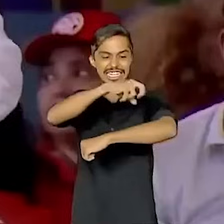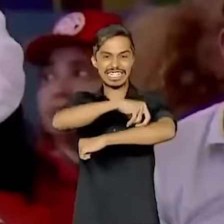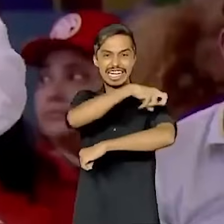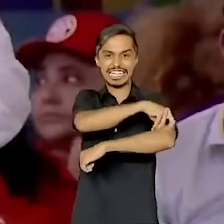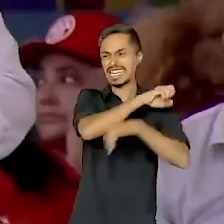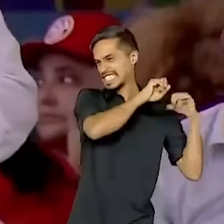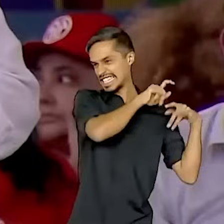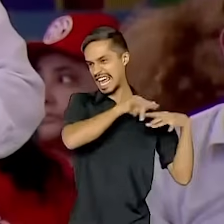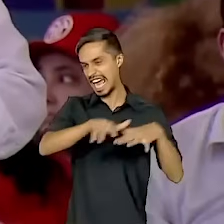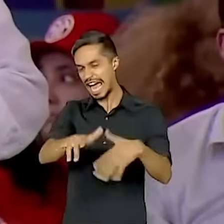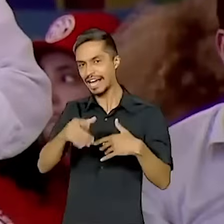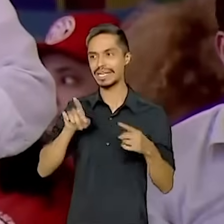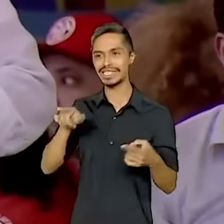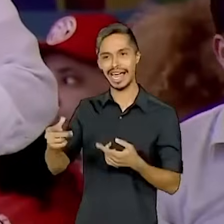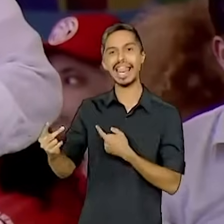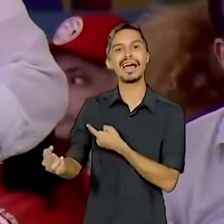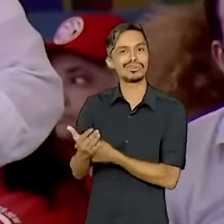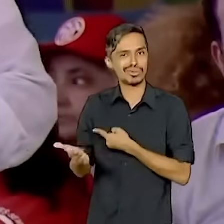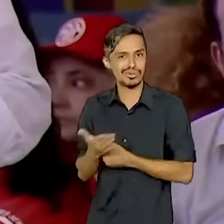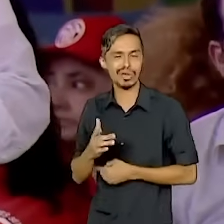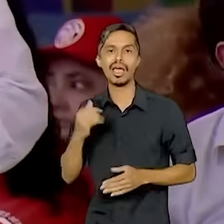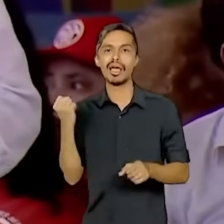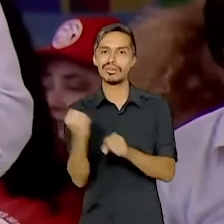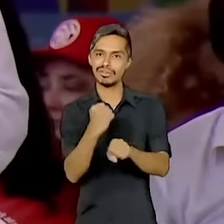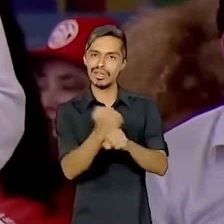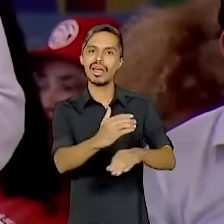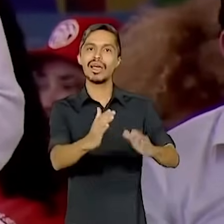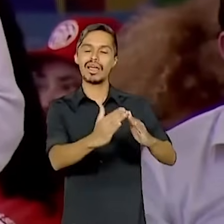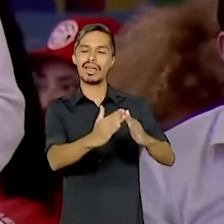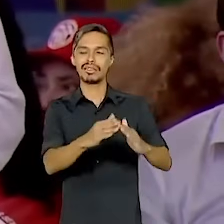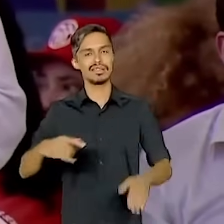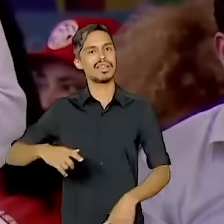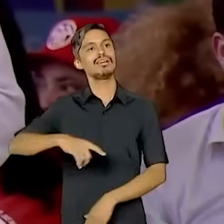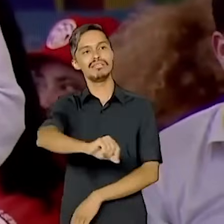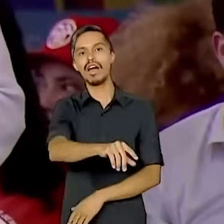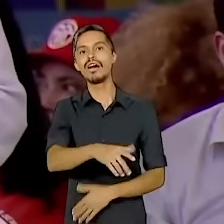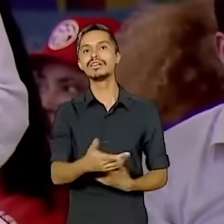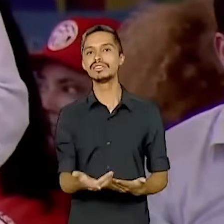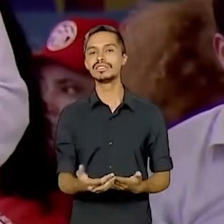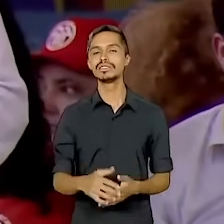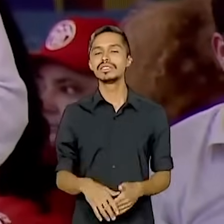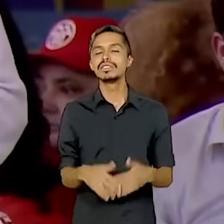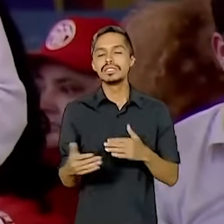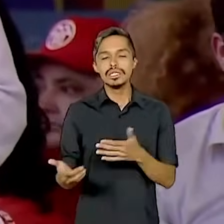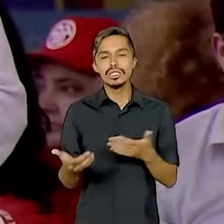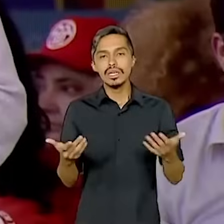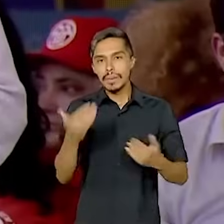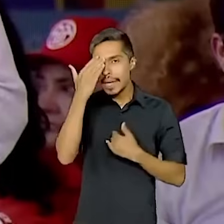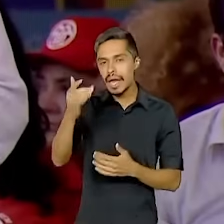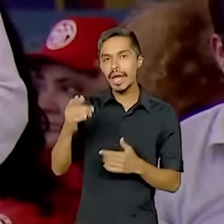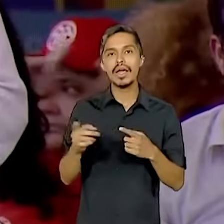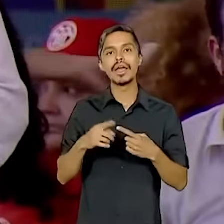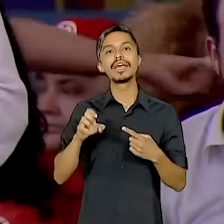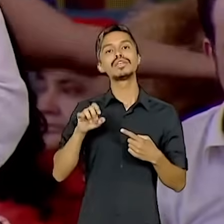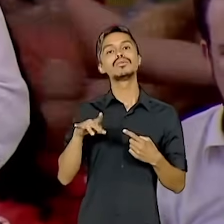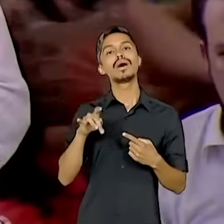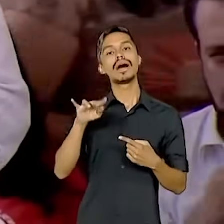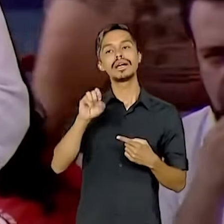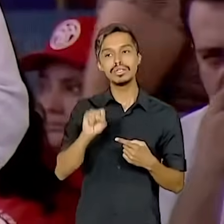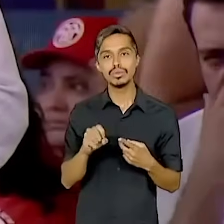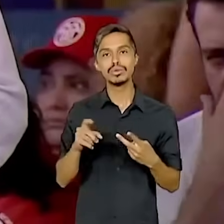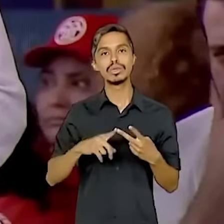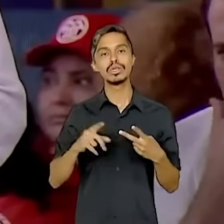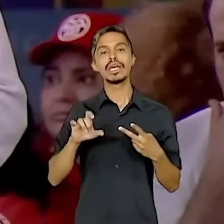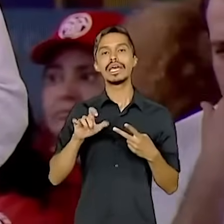ajudar a construir casa. Quero agradecer aos vereadores que estão aqui, companheiro Eduardo Suplicy,